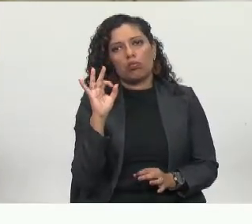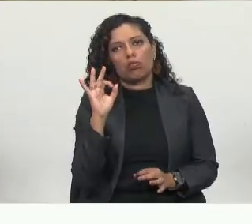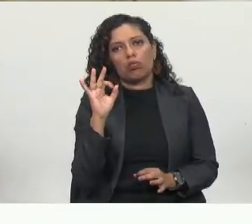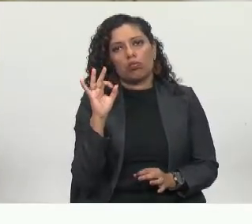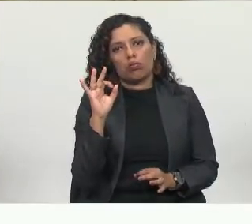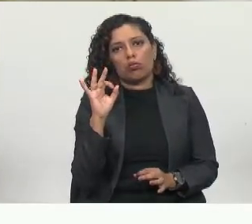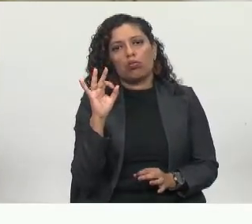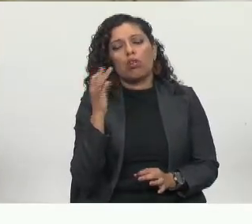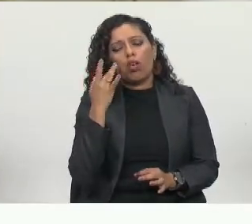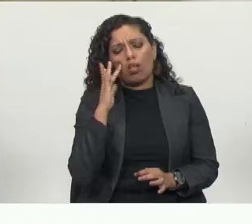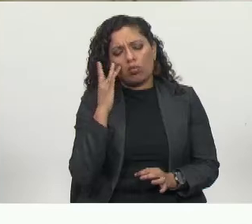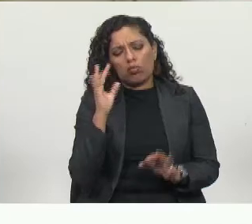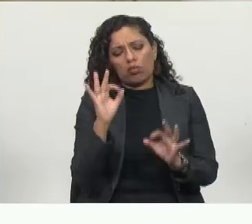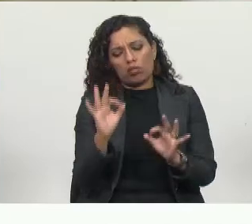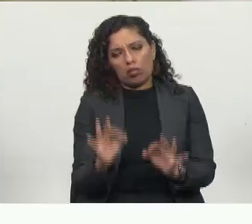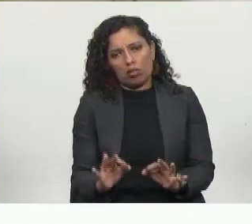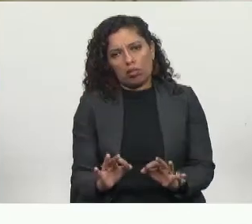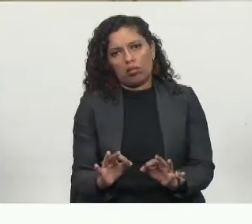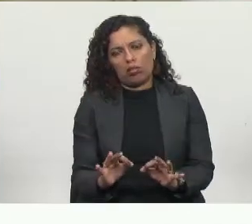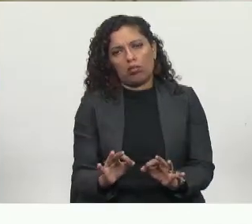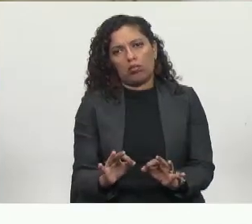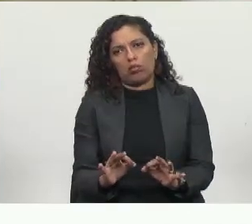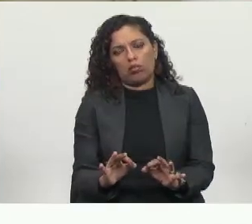sou a favor, inclusive,